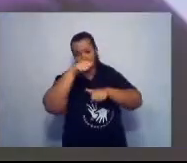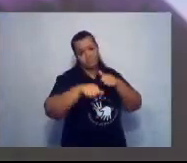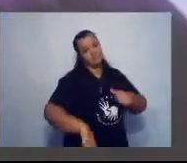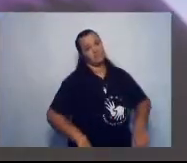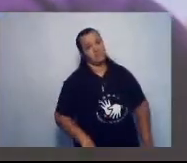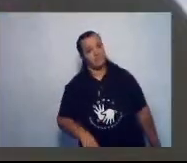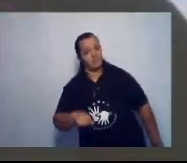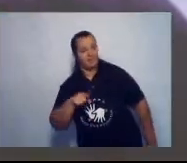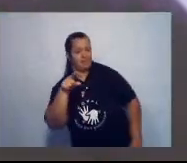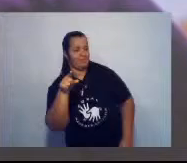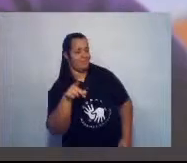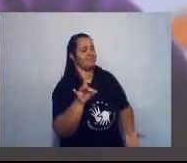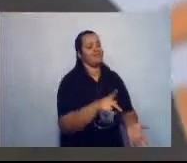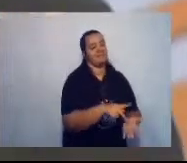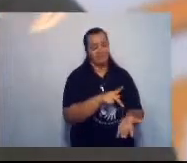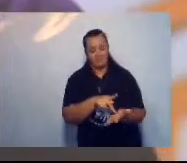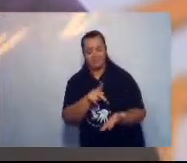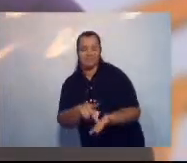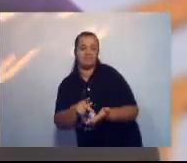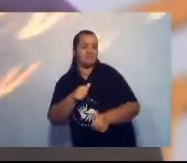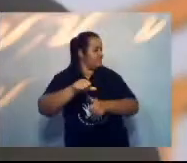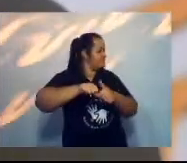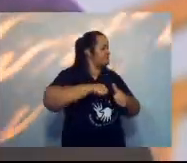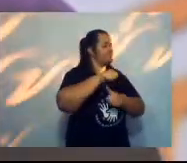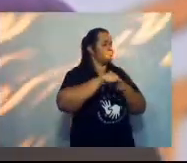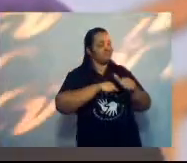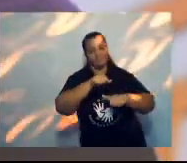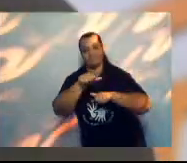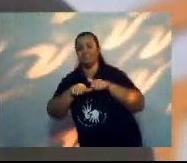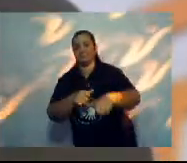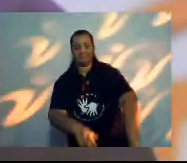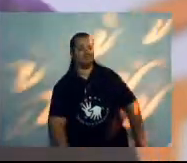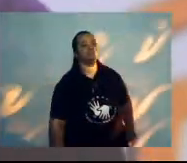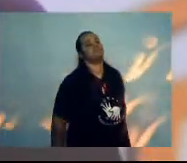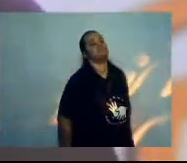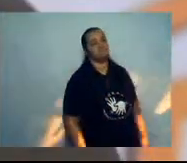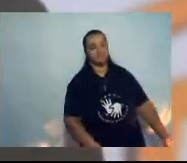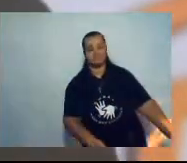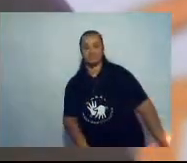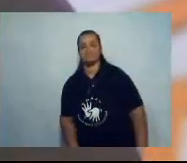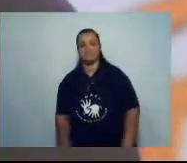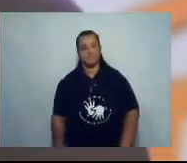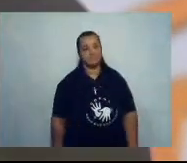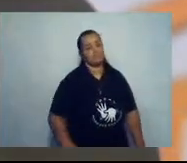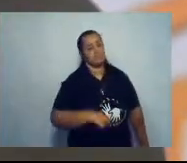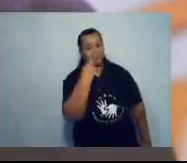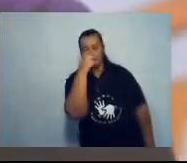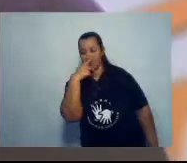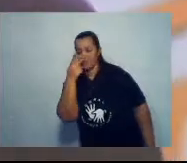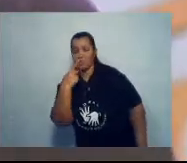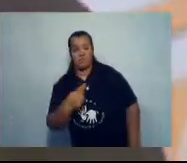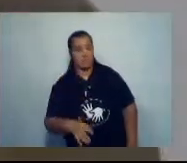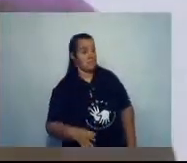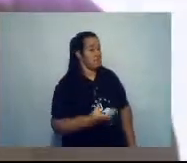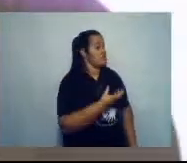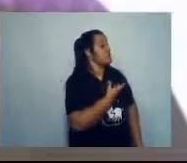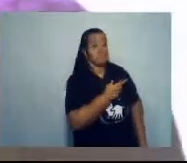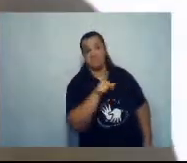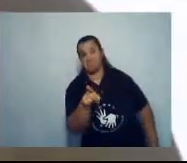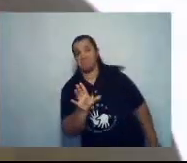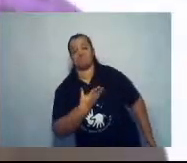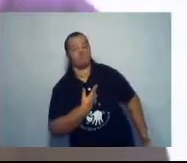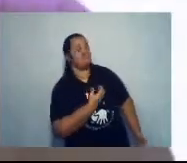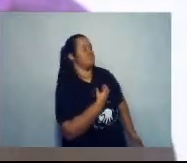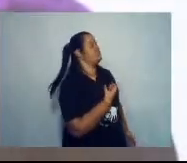que eu falo pros outros, mas você sabe que o esquema é outro. Só falo isso pra malandro